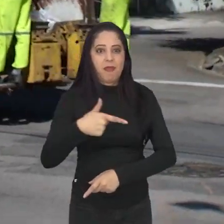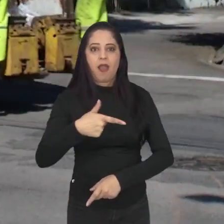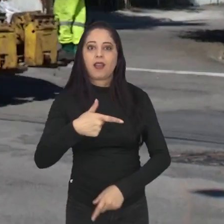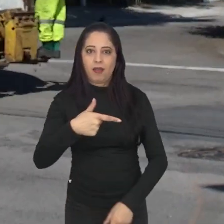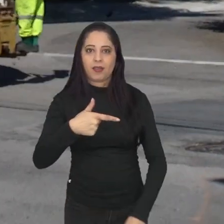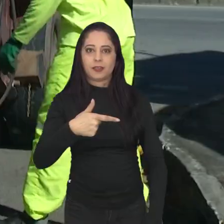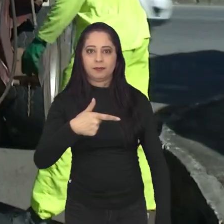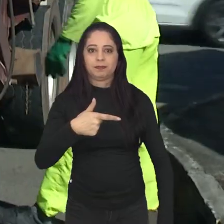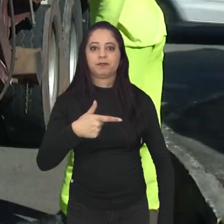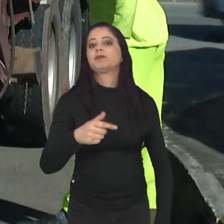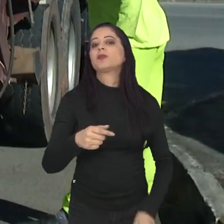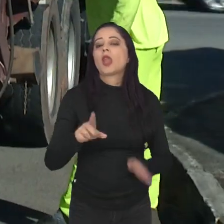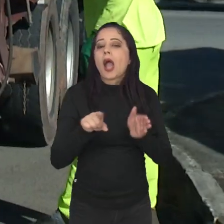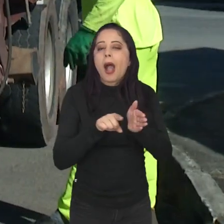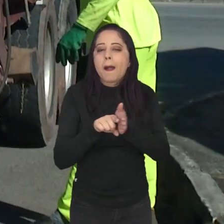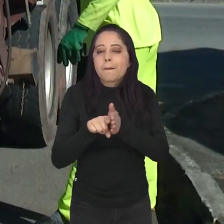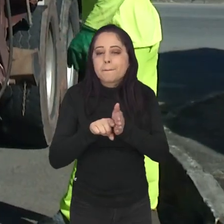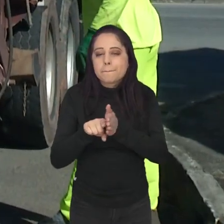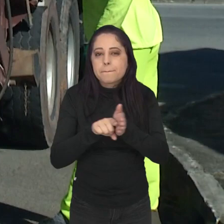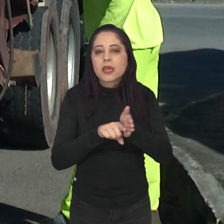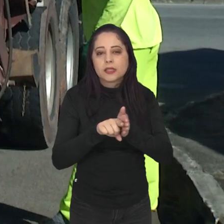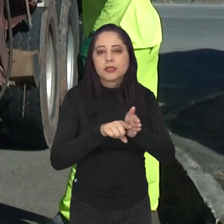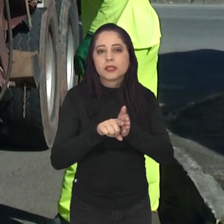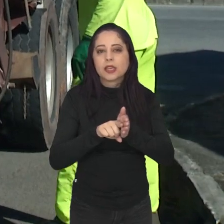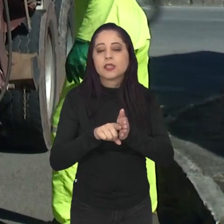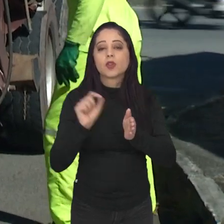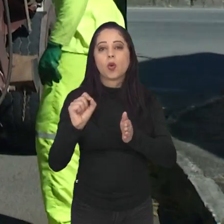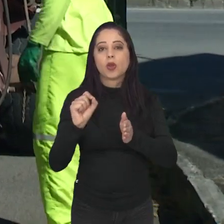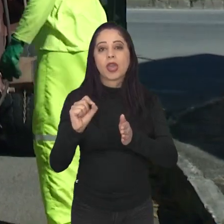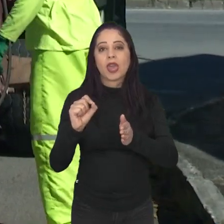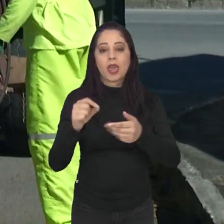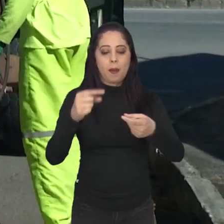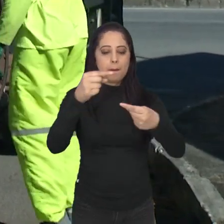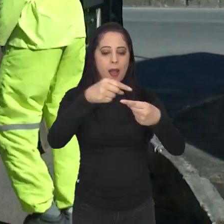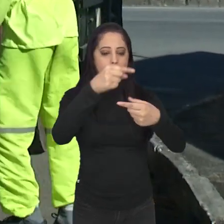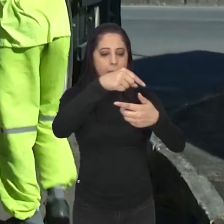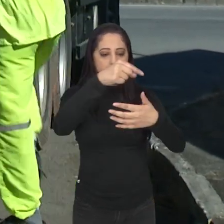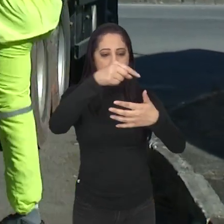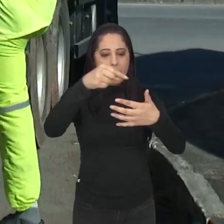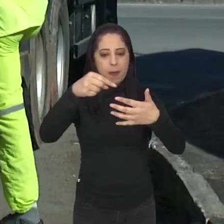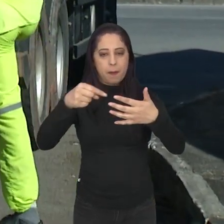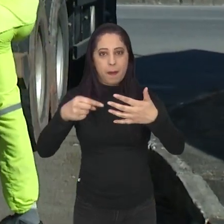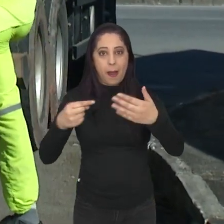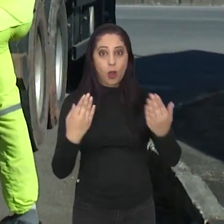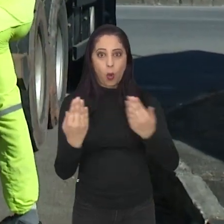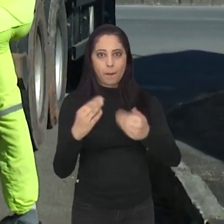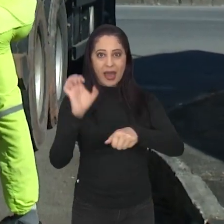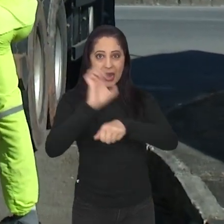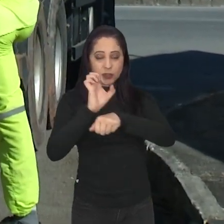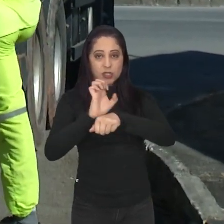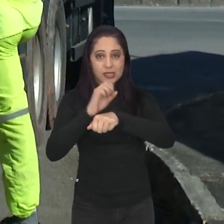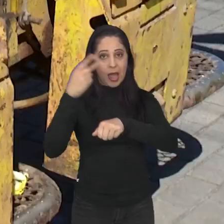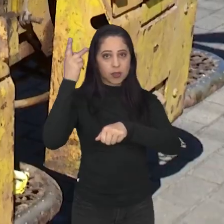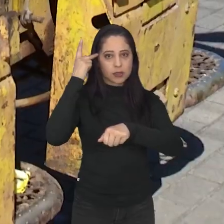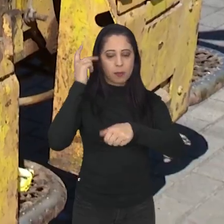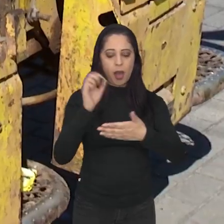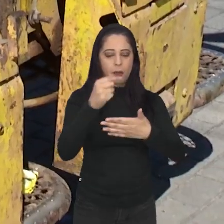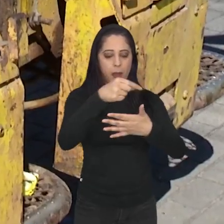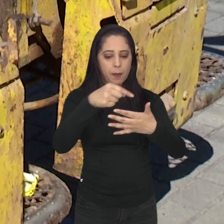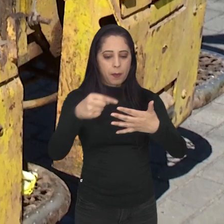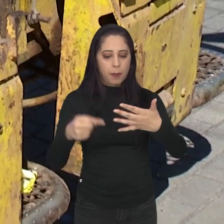gestão do lixo o relatório anual do índice de gestão de resíduos sólidos deu a cidade o terceiro lugar no ranking Estadual